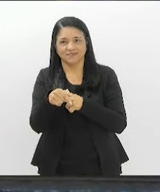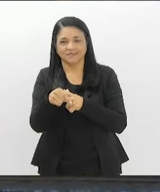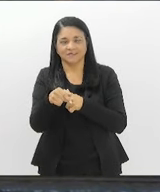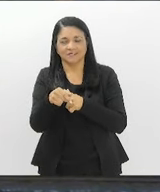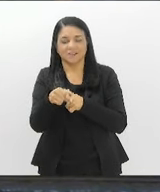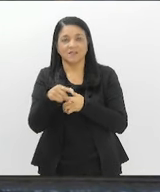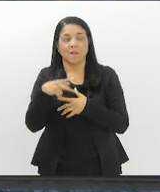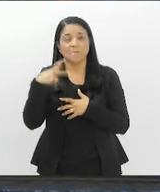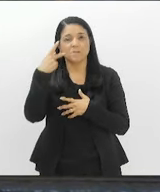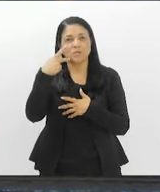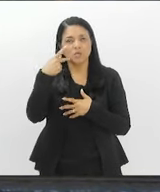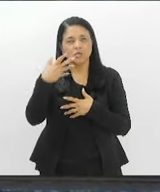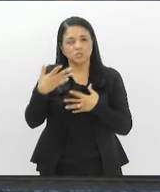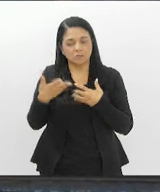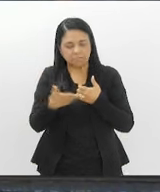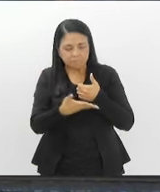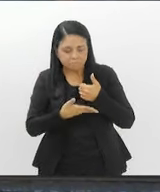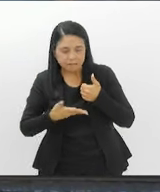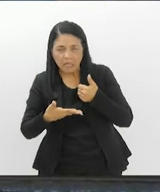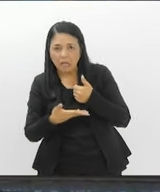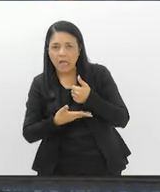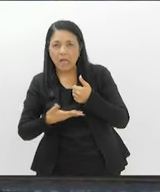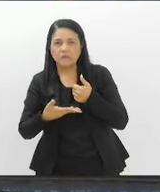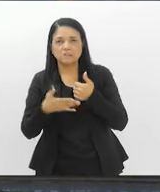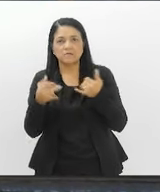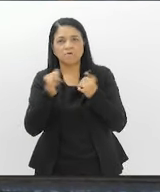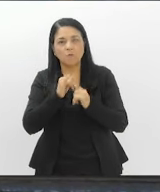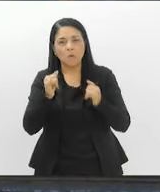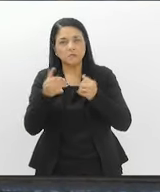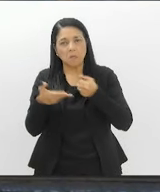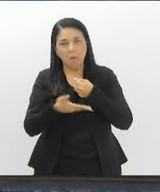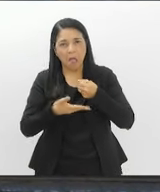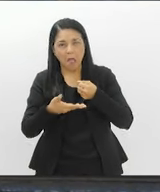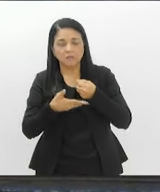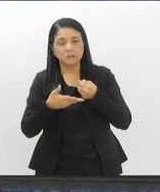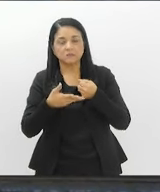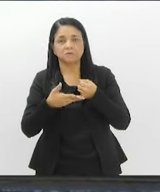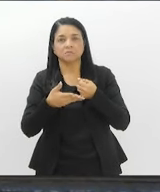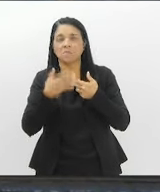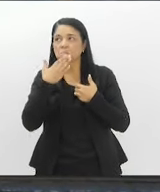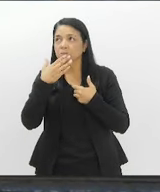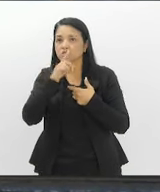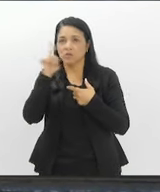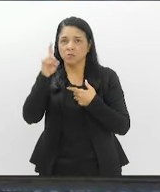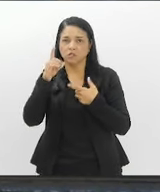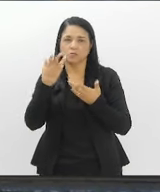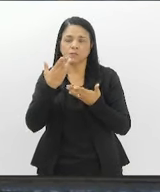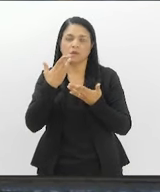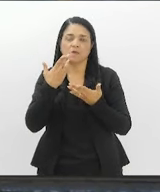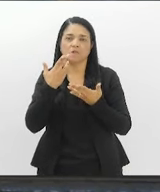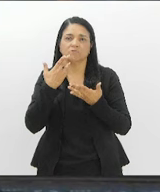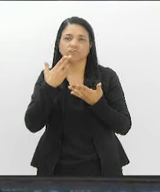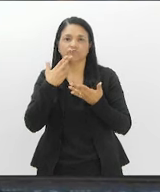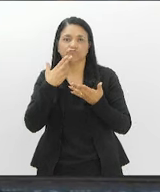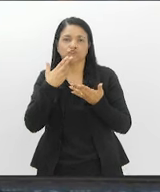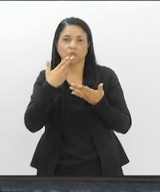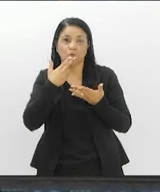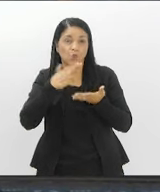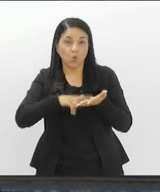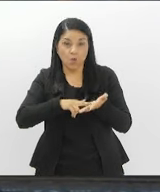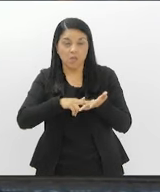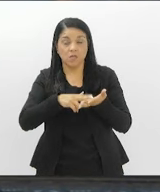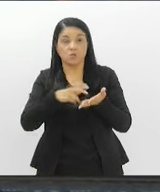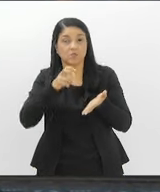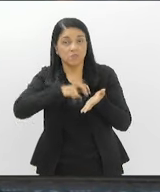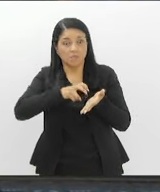política rasa, da informação rasa, rogar a Deus que ela não chegue ao Correio da Manhã, que o Correio da Manhã